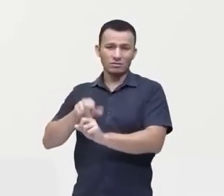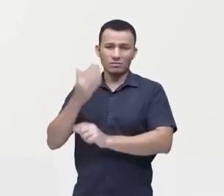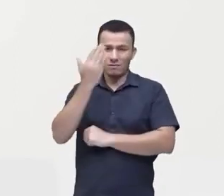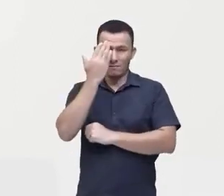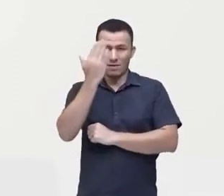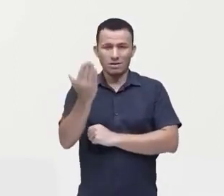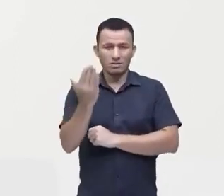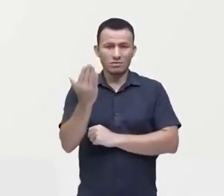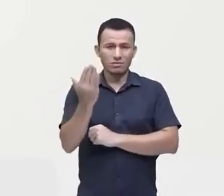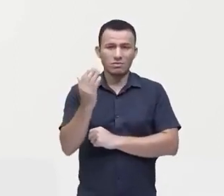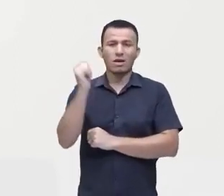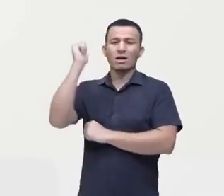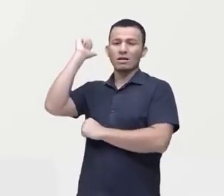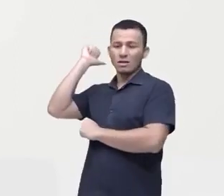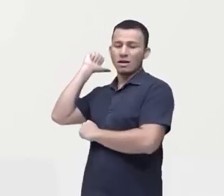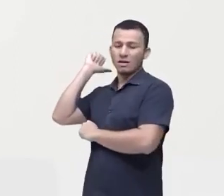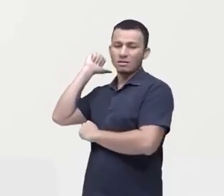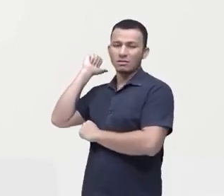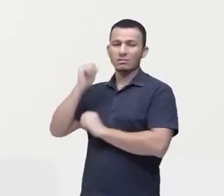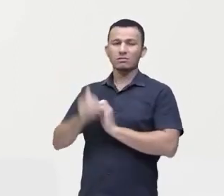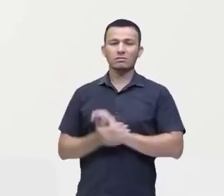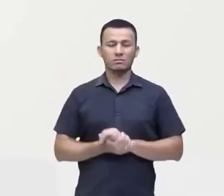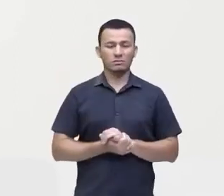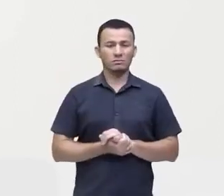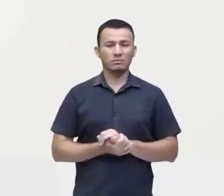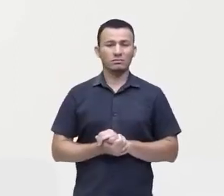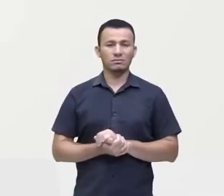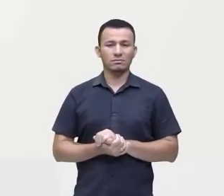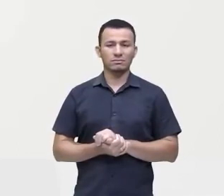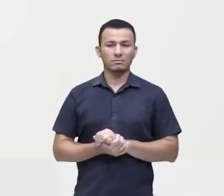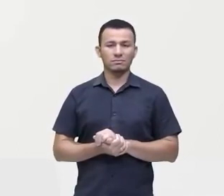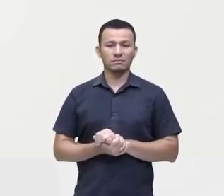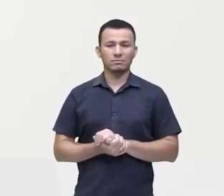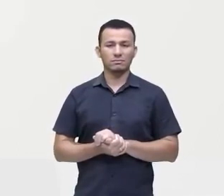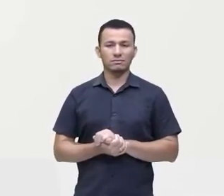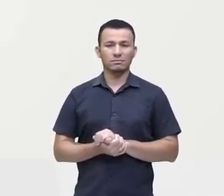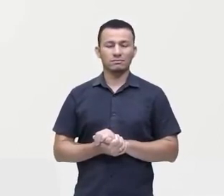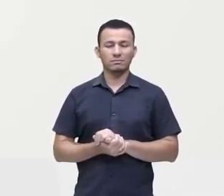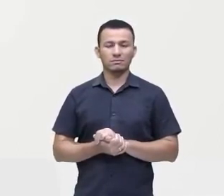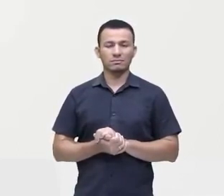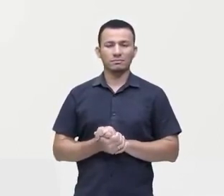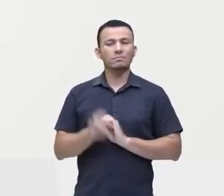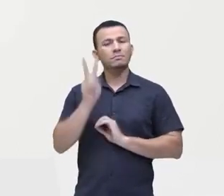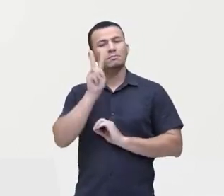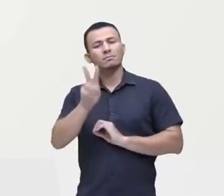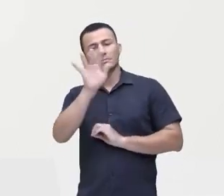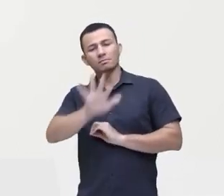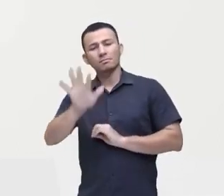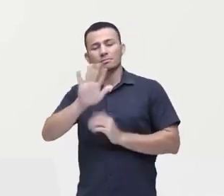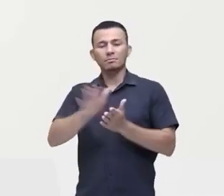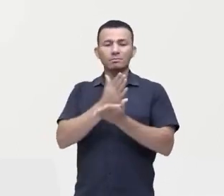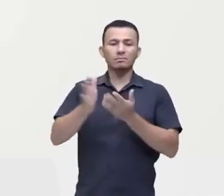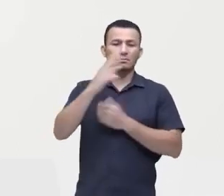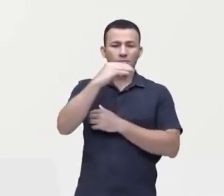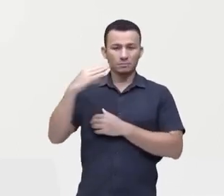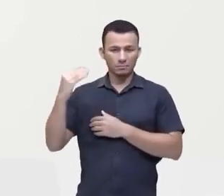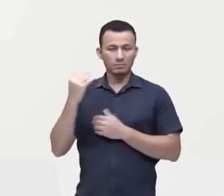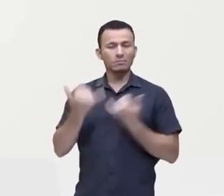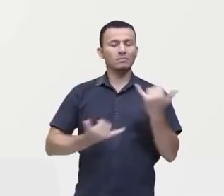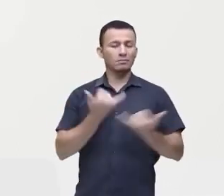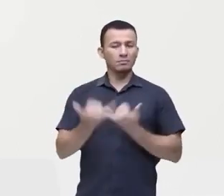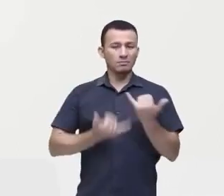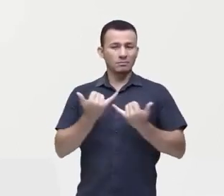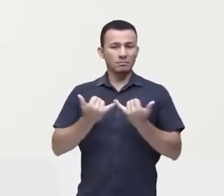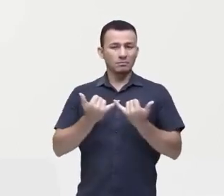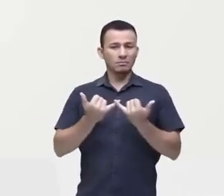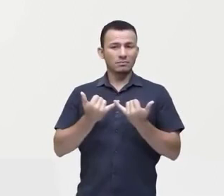Frente, atrás. A gente tem crianças brincando aí na frente, tem crianças brincando atrás.